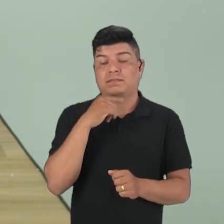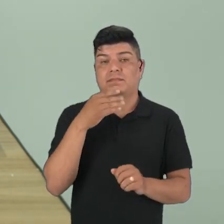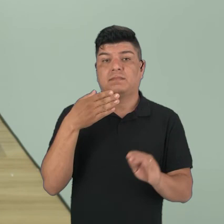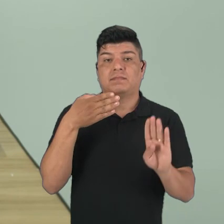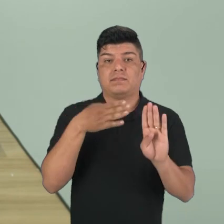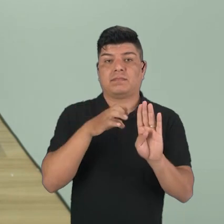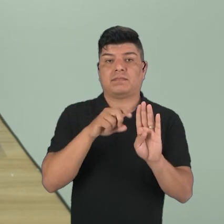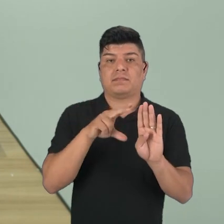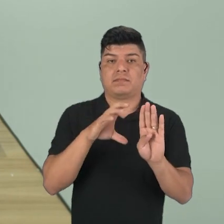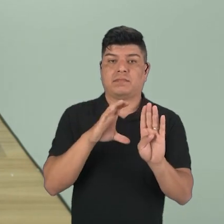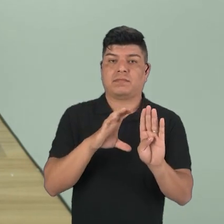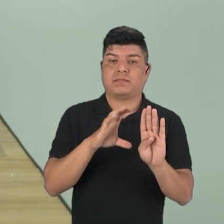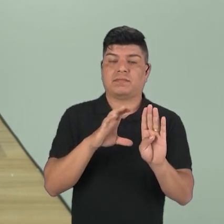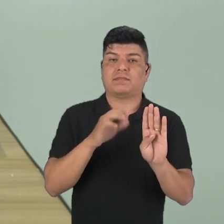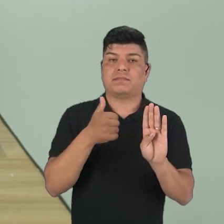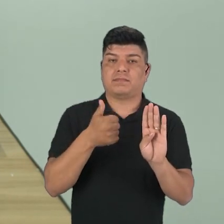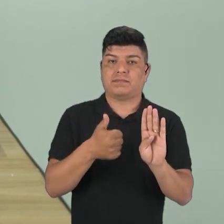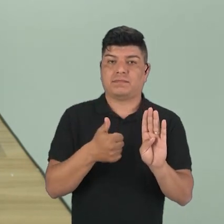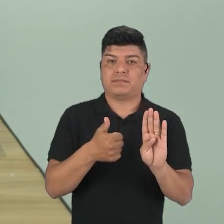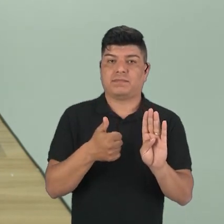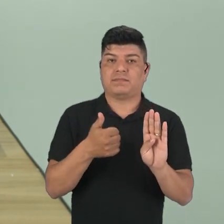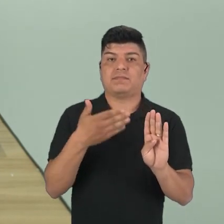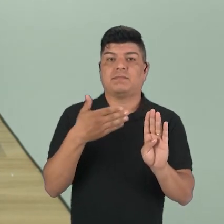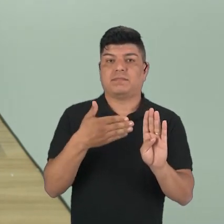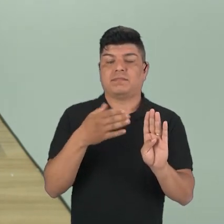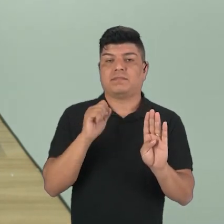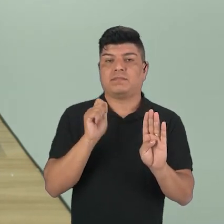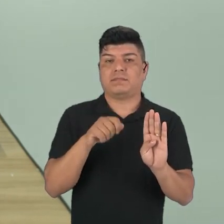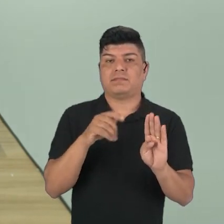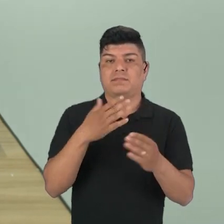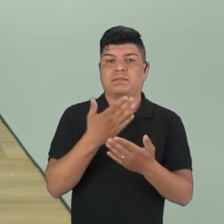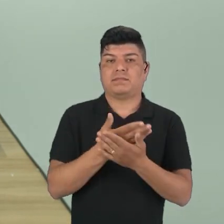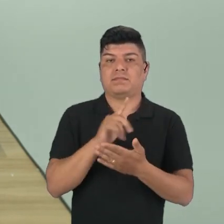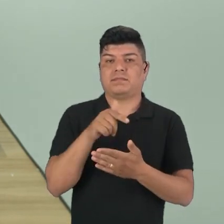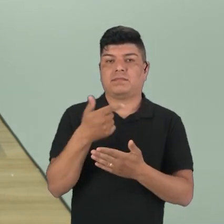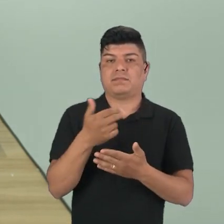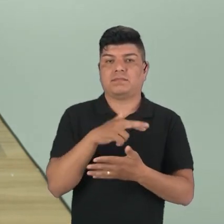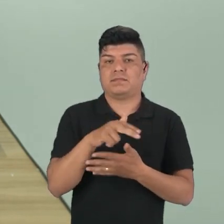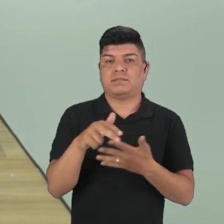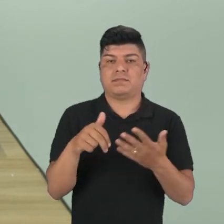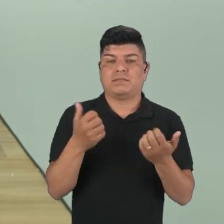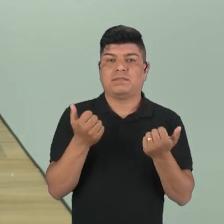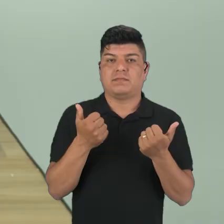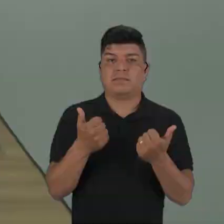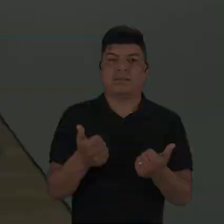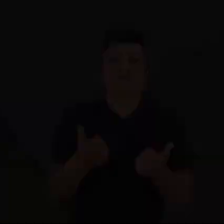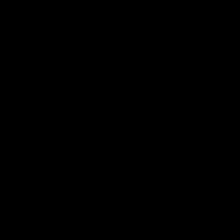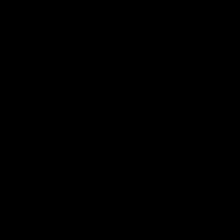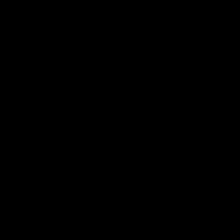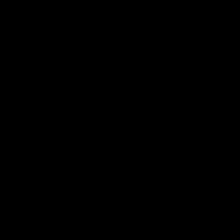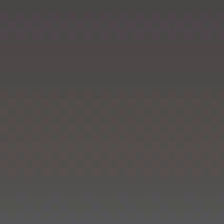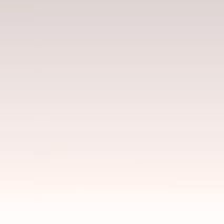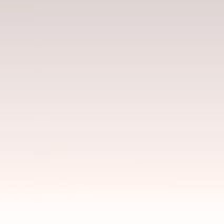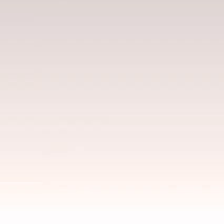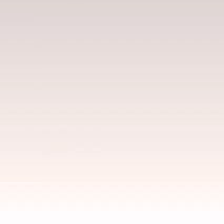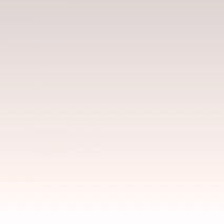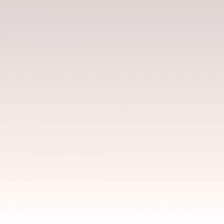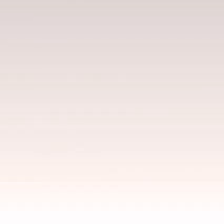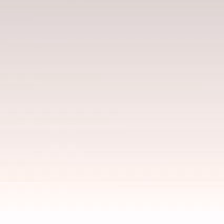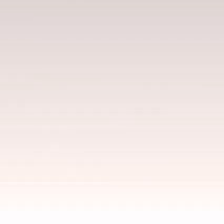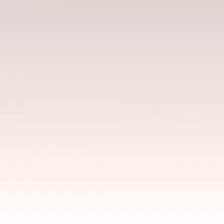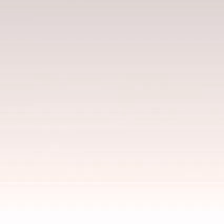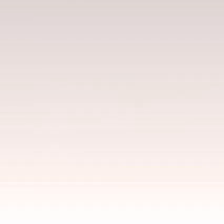dúvida, acesse a nossa plataforma Educa. Nela você pode rever essa aula quantas vezes você desejar.